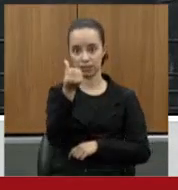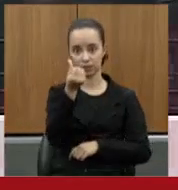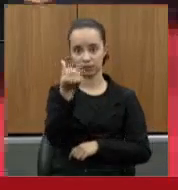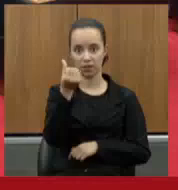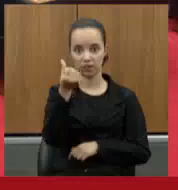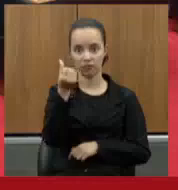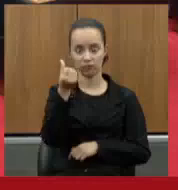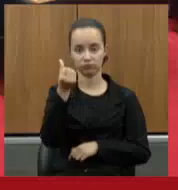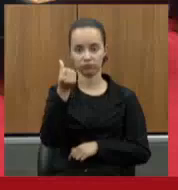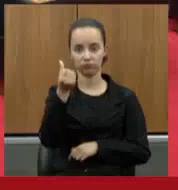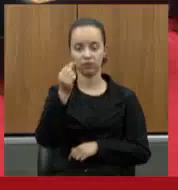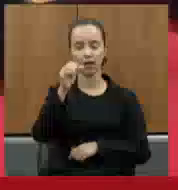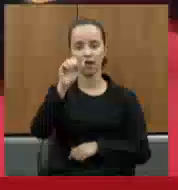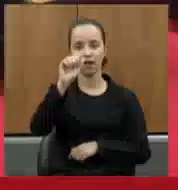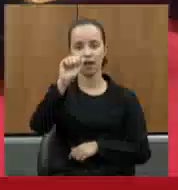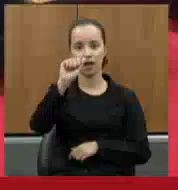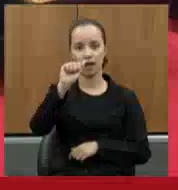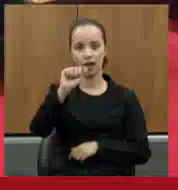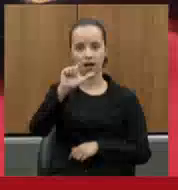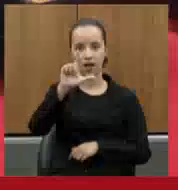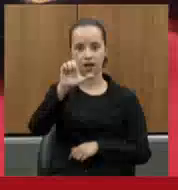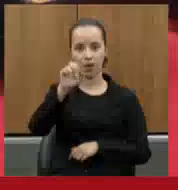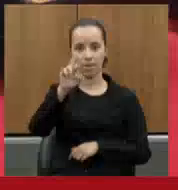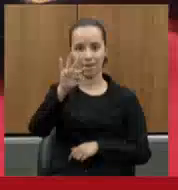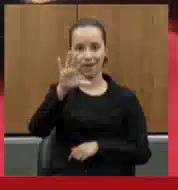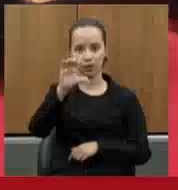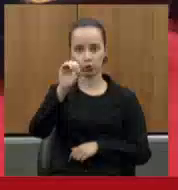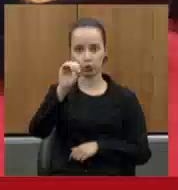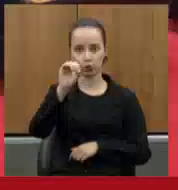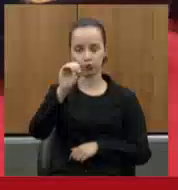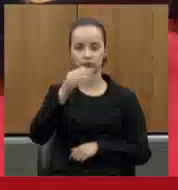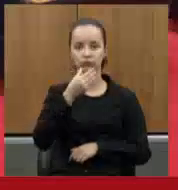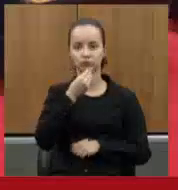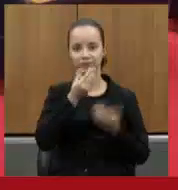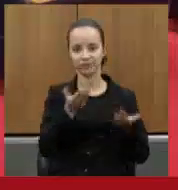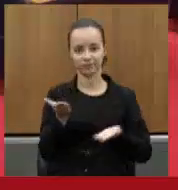Legislatura, Alberto Pinto Coelho.